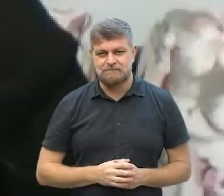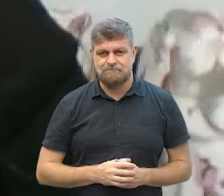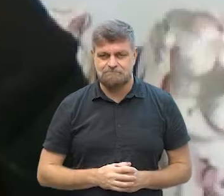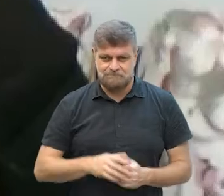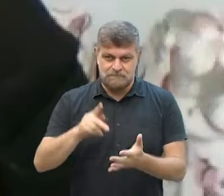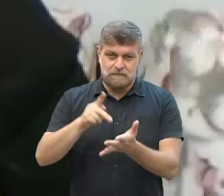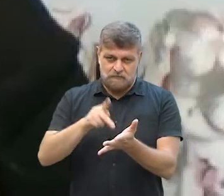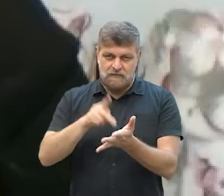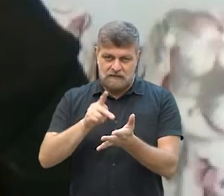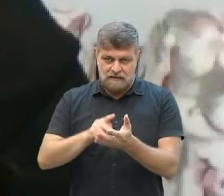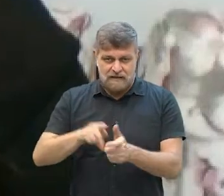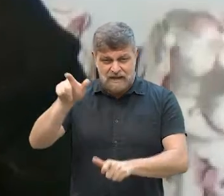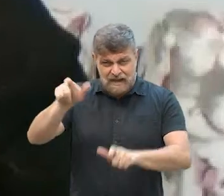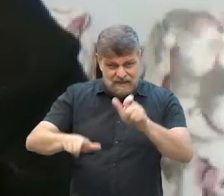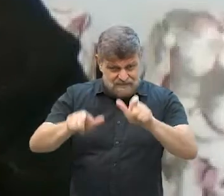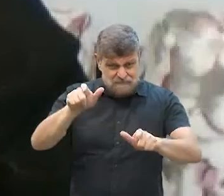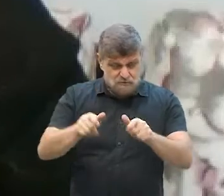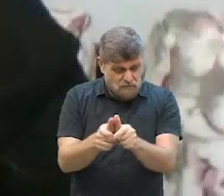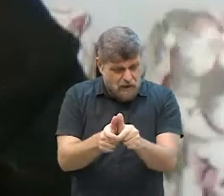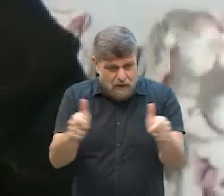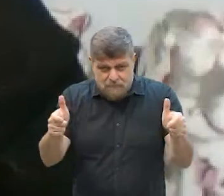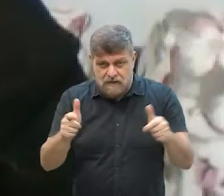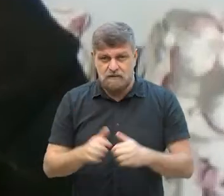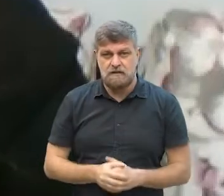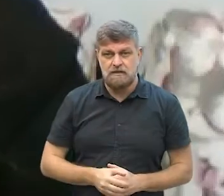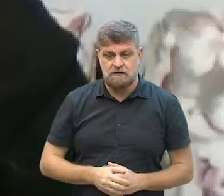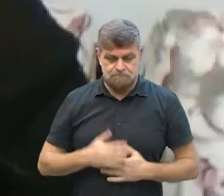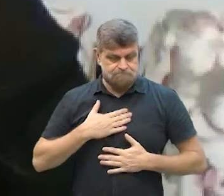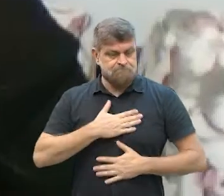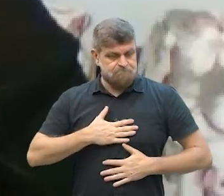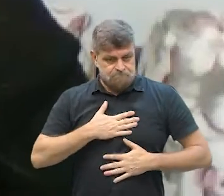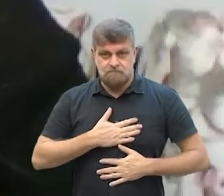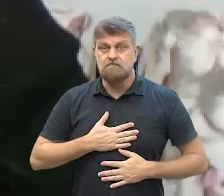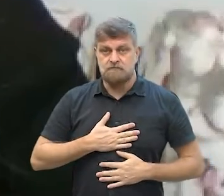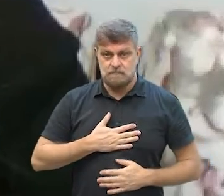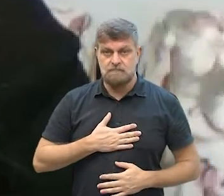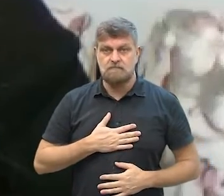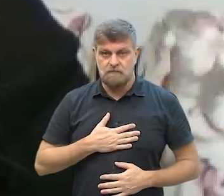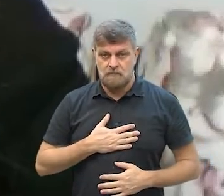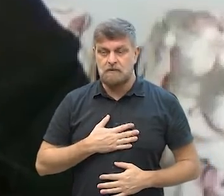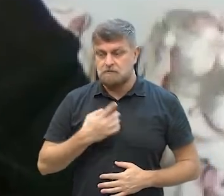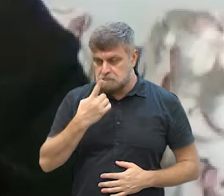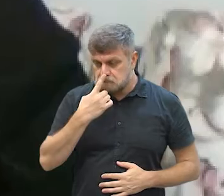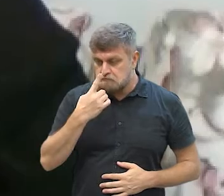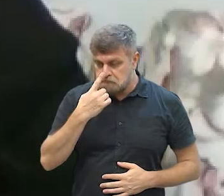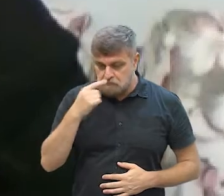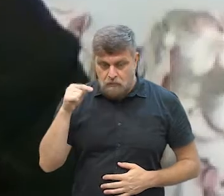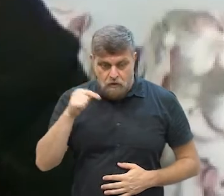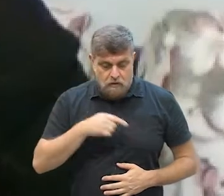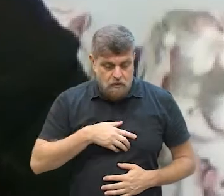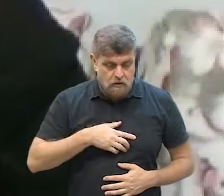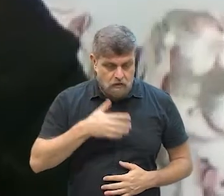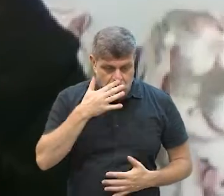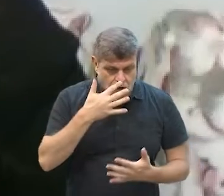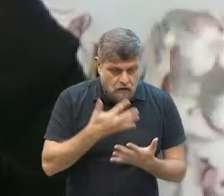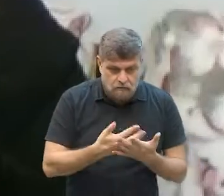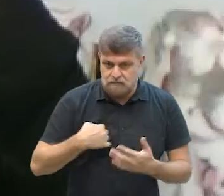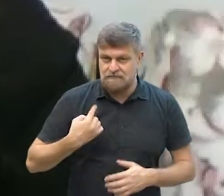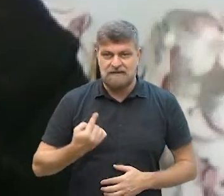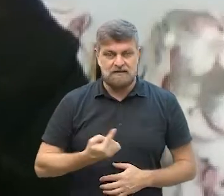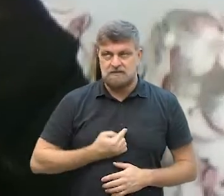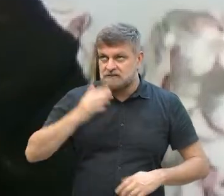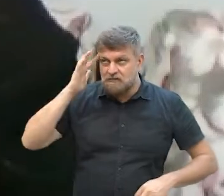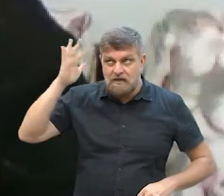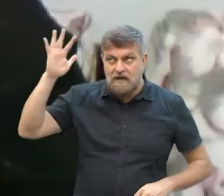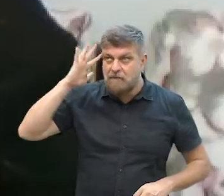Na verdade, o público em geral ficou bem entusiasmado com o nosso projeto. Nós não imaginávamos que